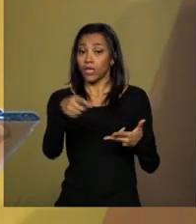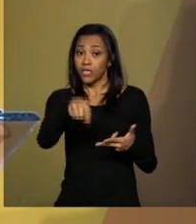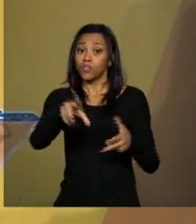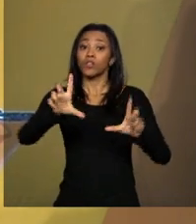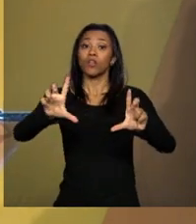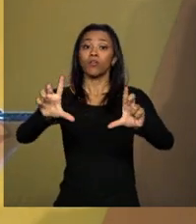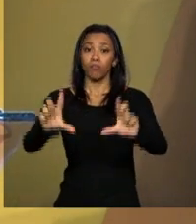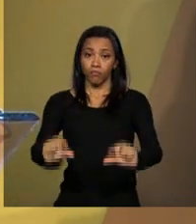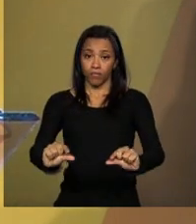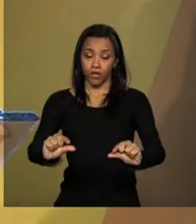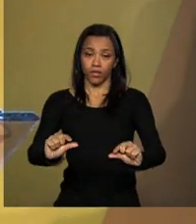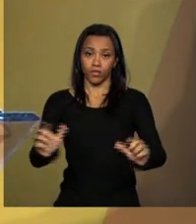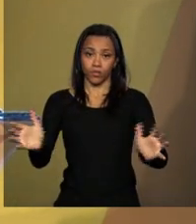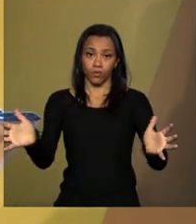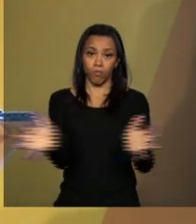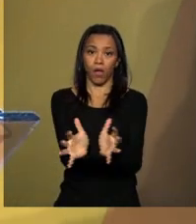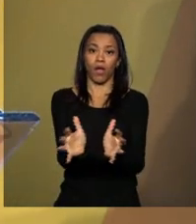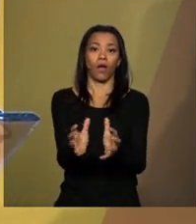mais